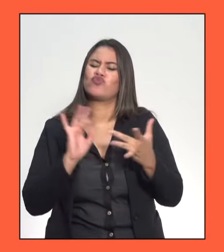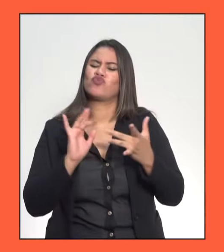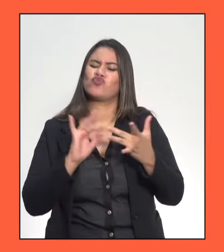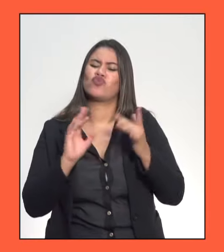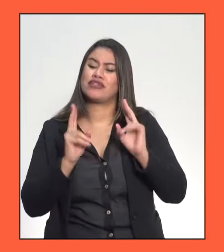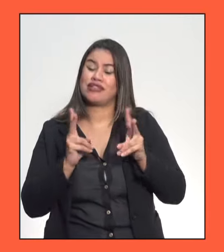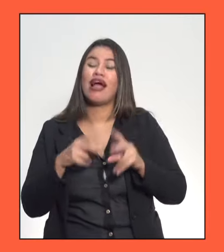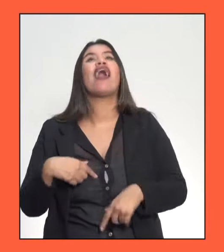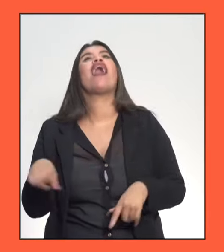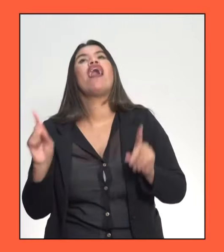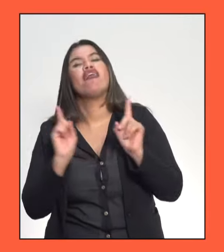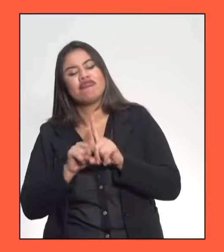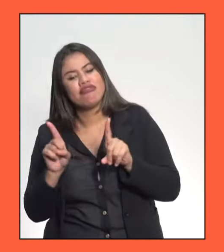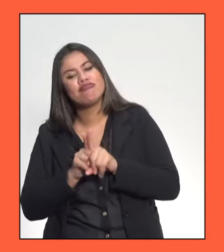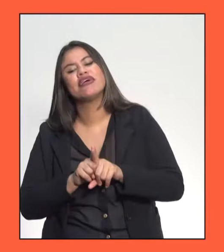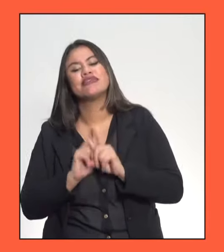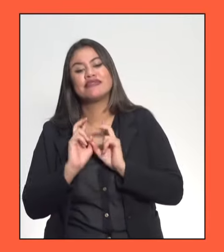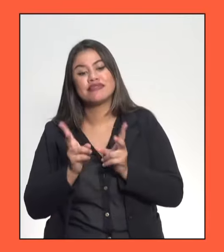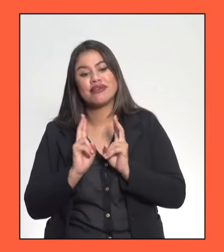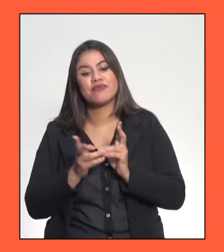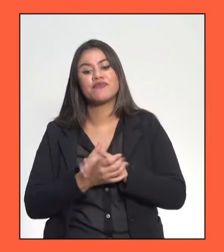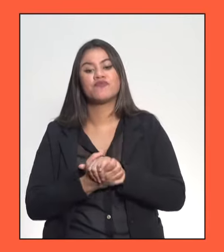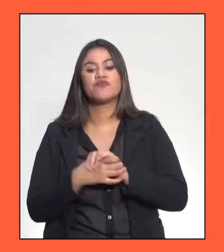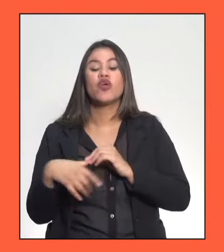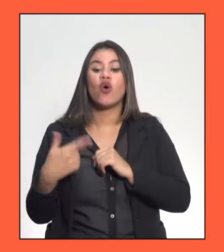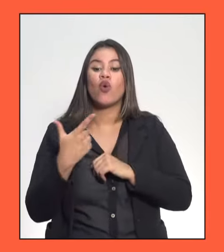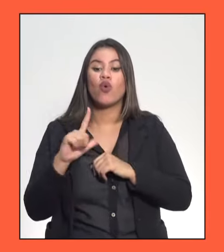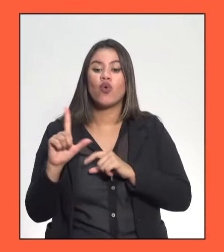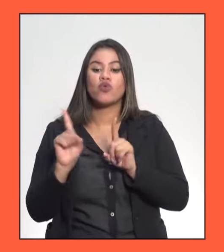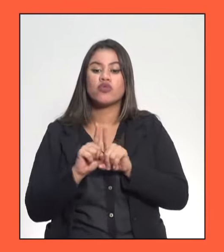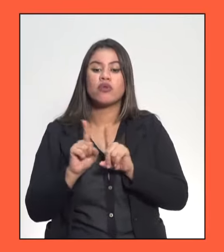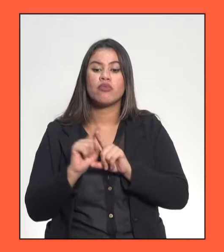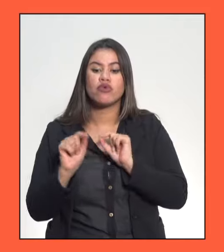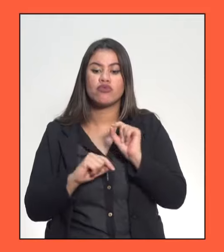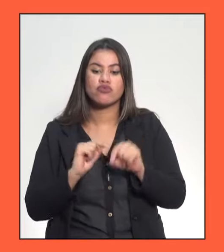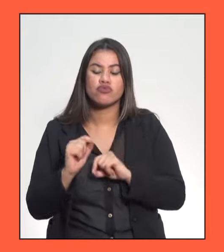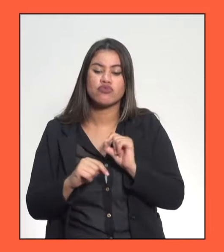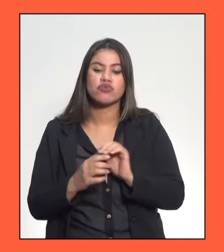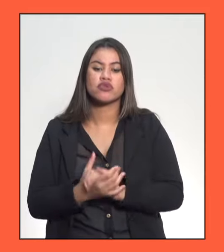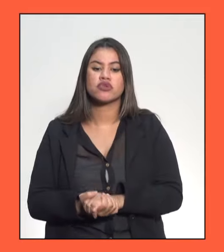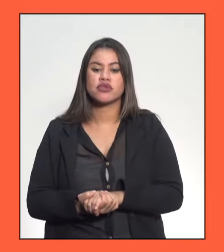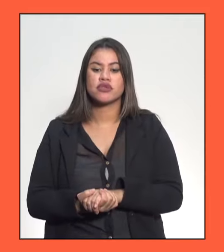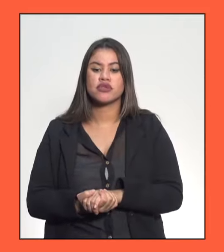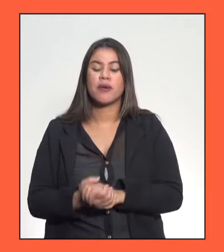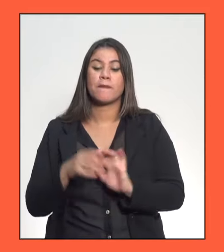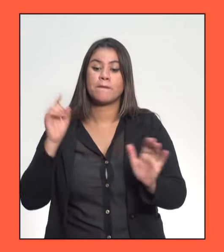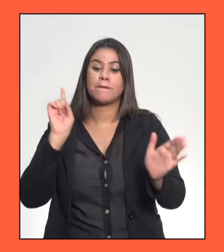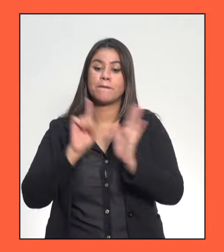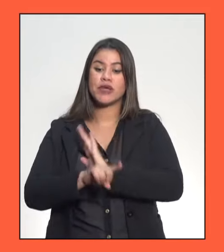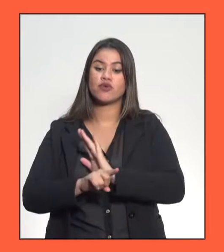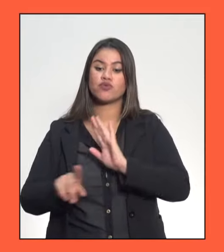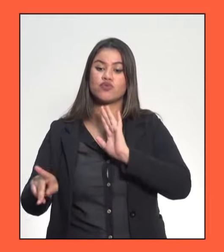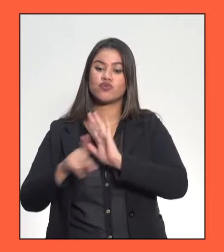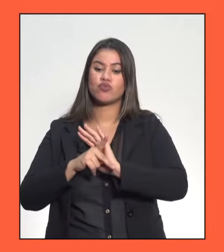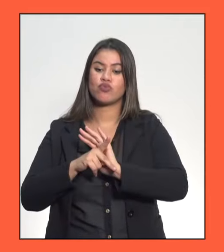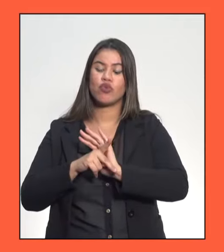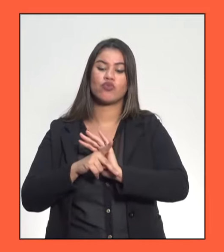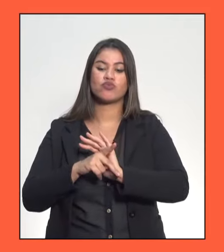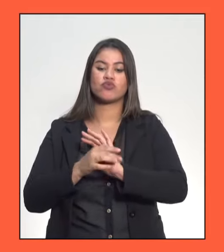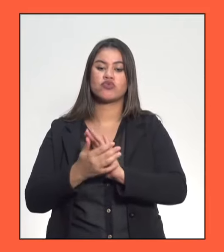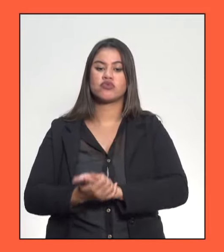tô até demais. Por exemplo, outra coisa que eu falei. Ju, tem aqui uma pergunta pra você e pro pessoal também,